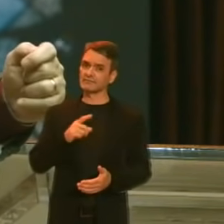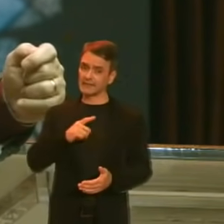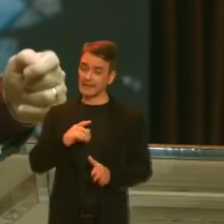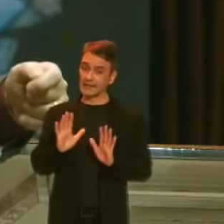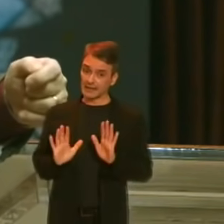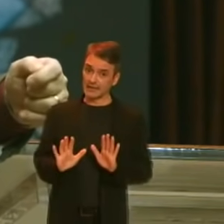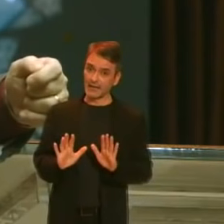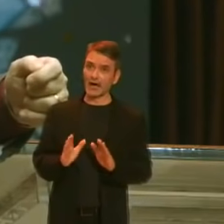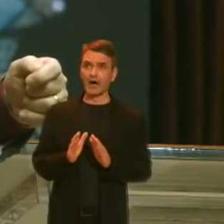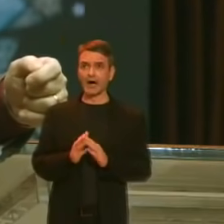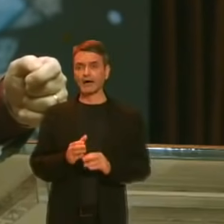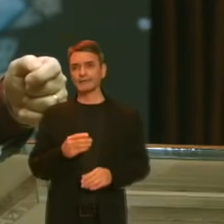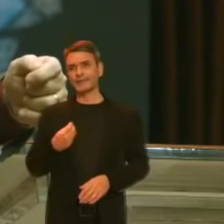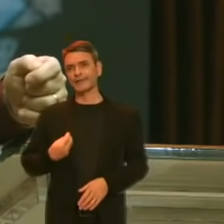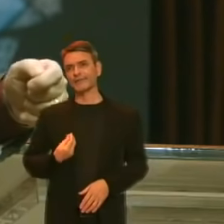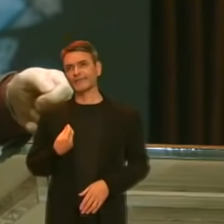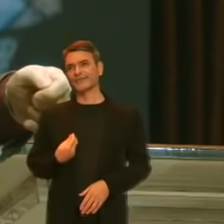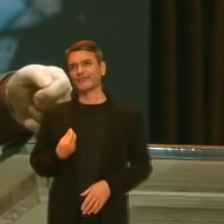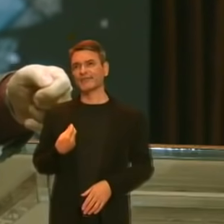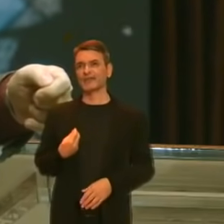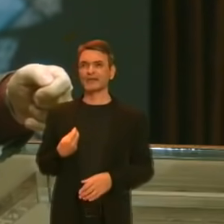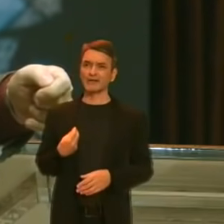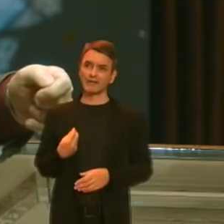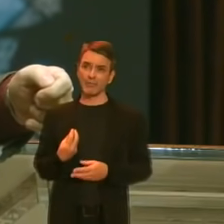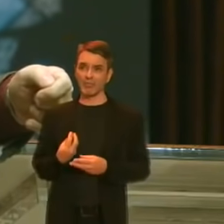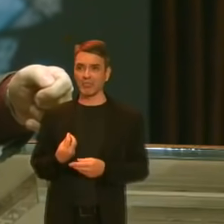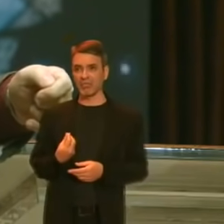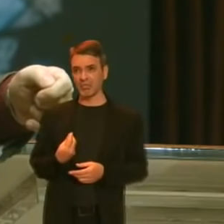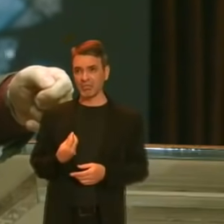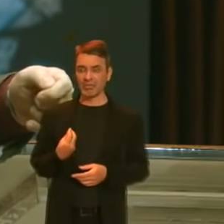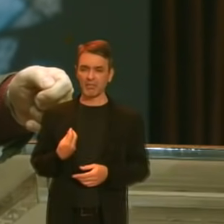um cristianismo morno.